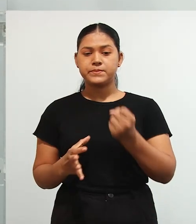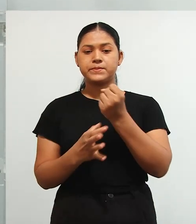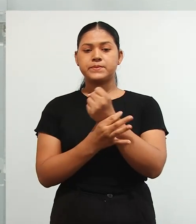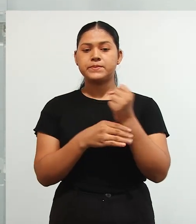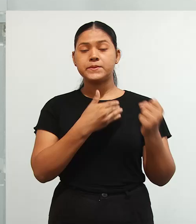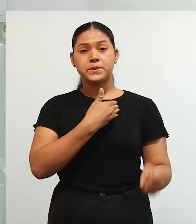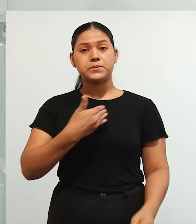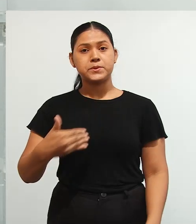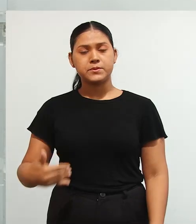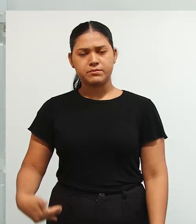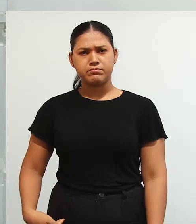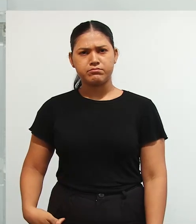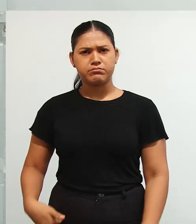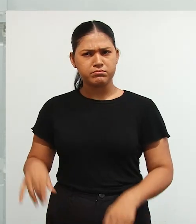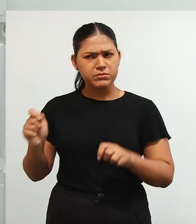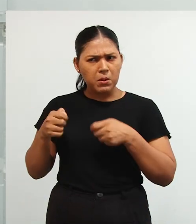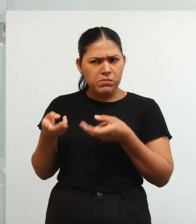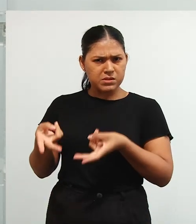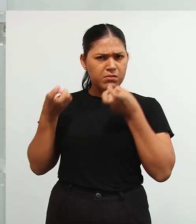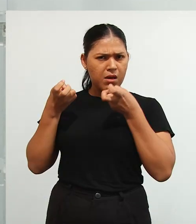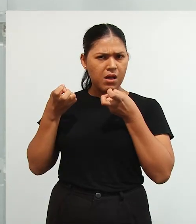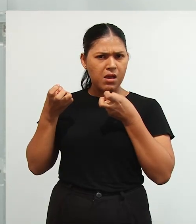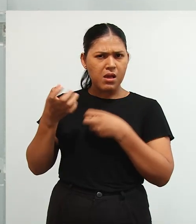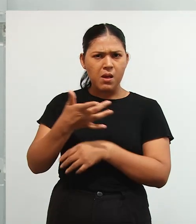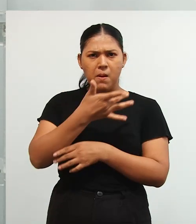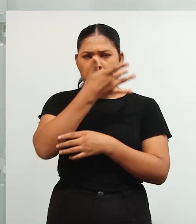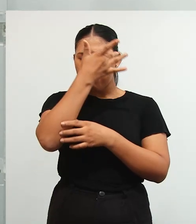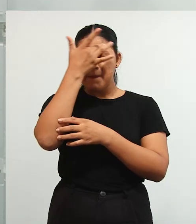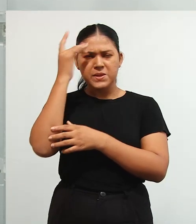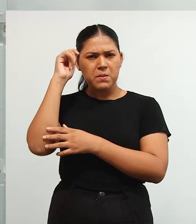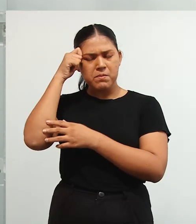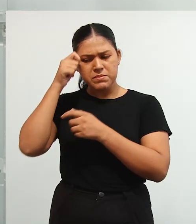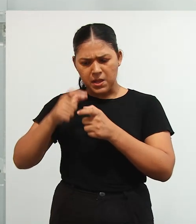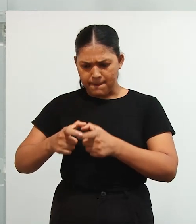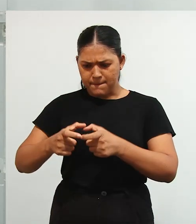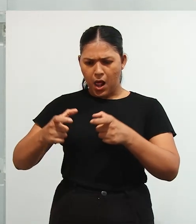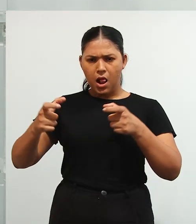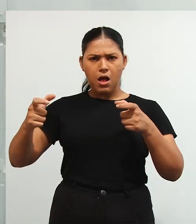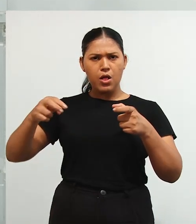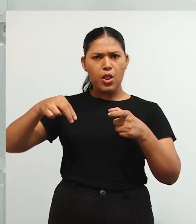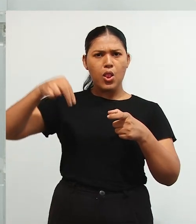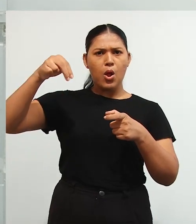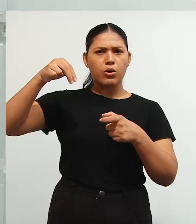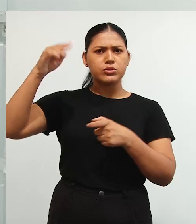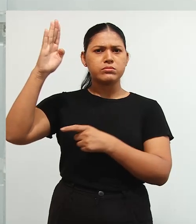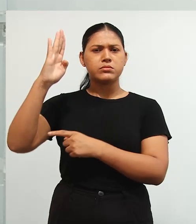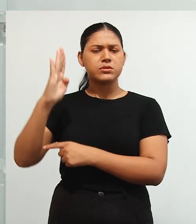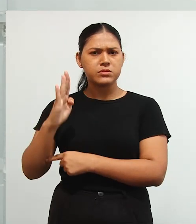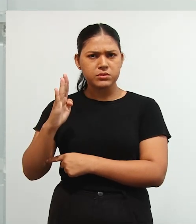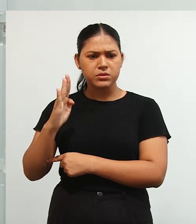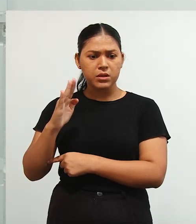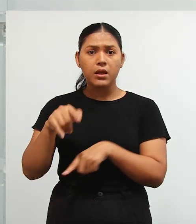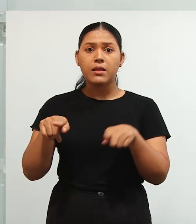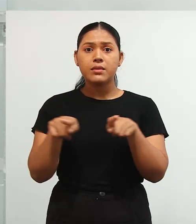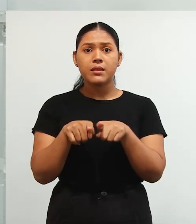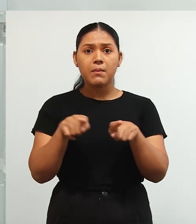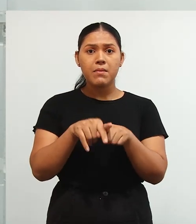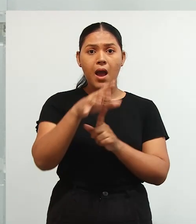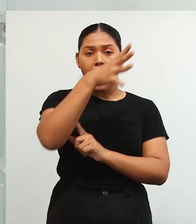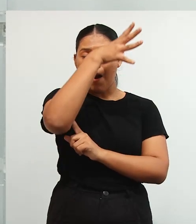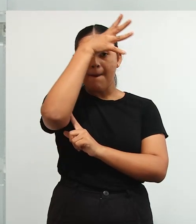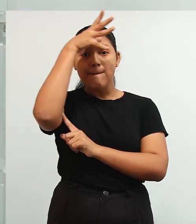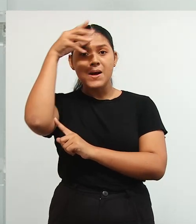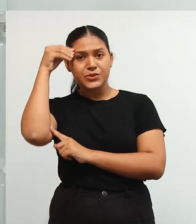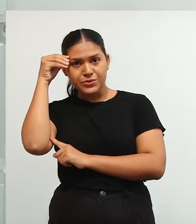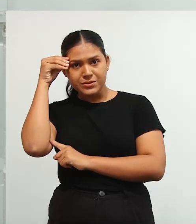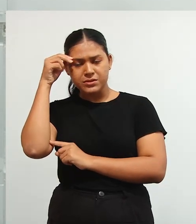A forte presença negra na região norte, na Amazônia Legal, não,